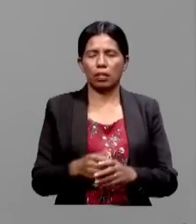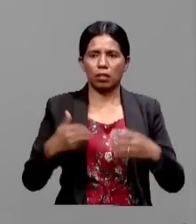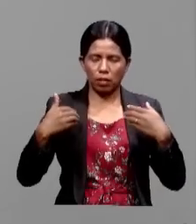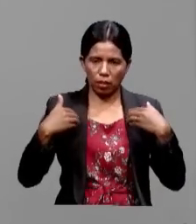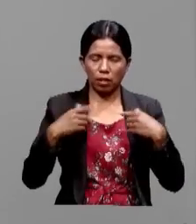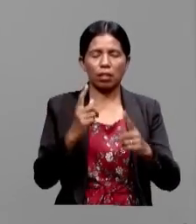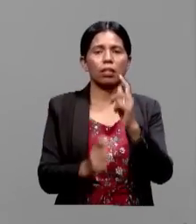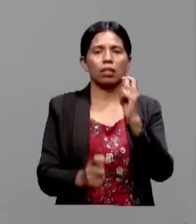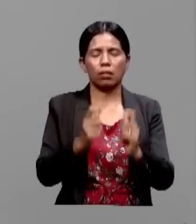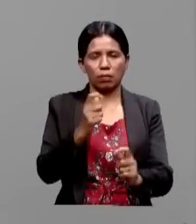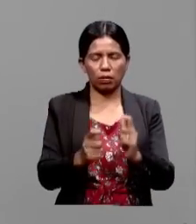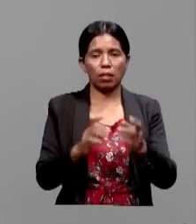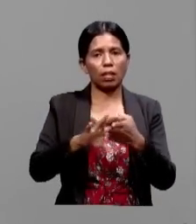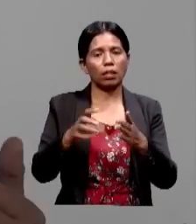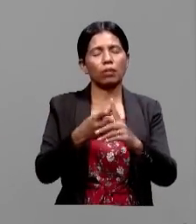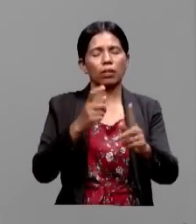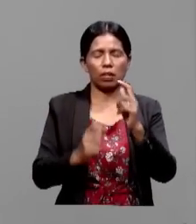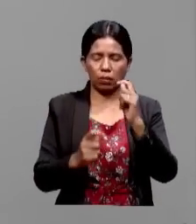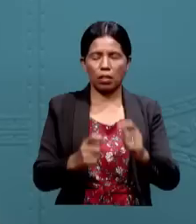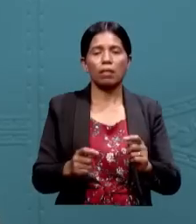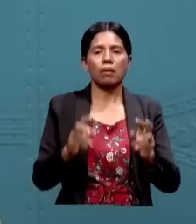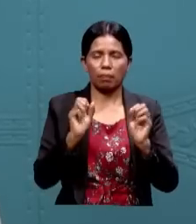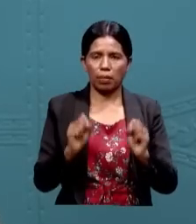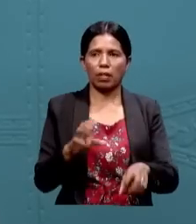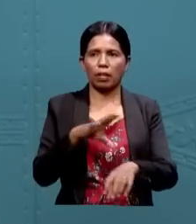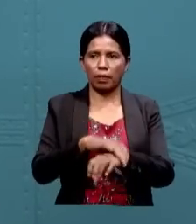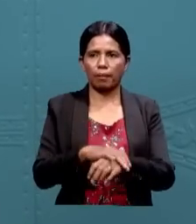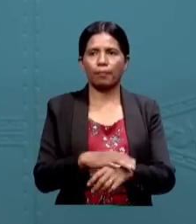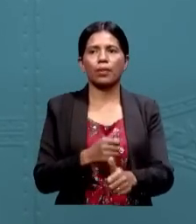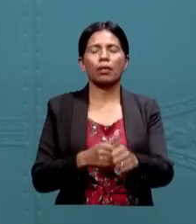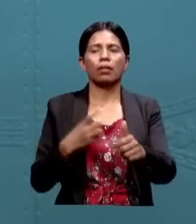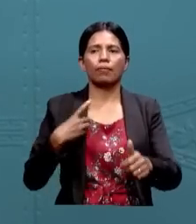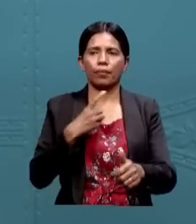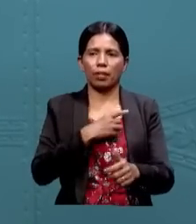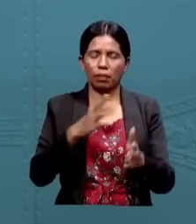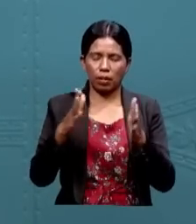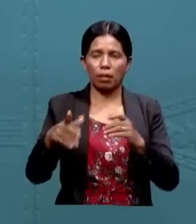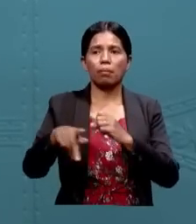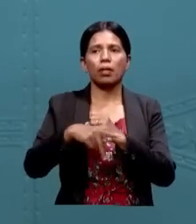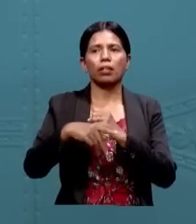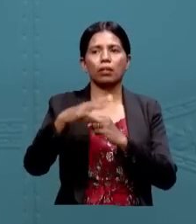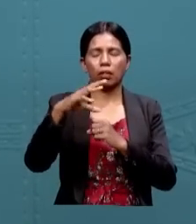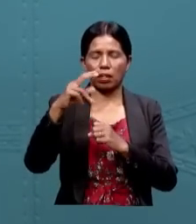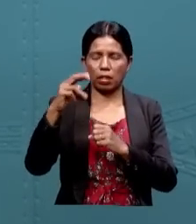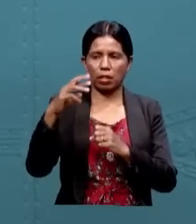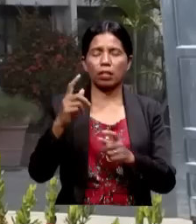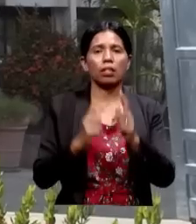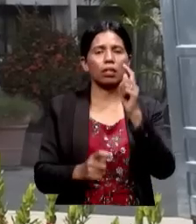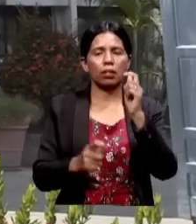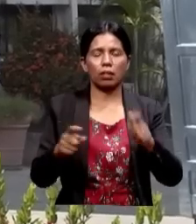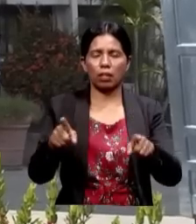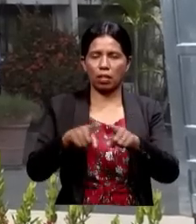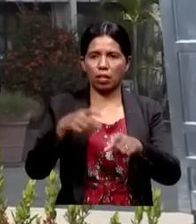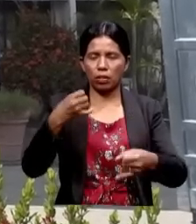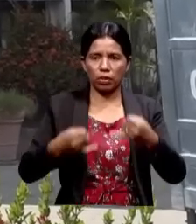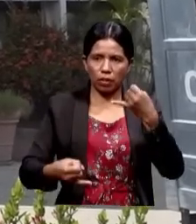ne pasti KR pada proses. Mabetuir deputada bancada CNRT, tribunal nudar organ